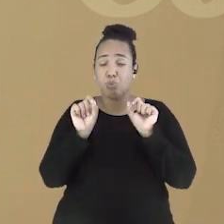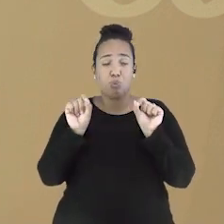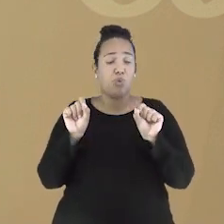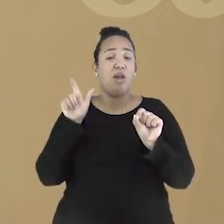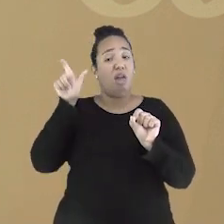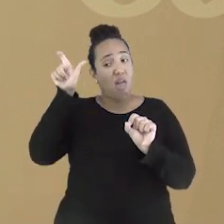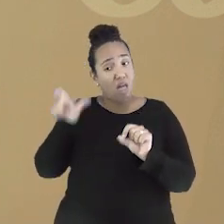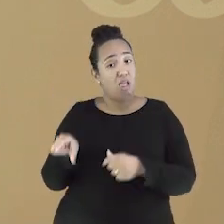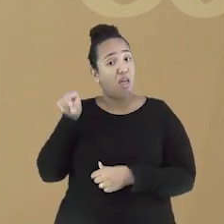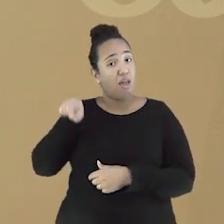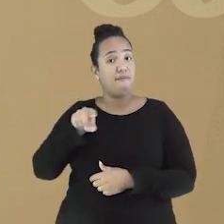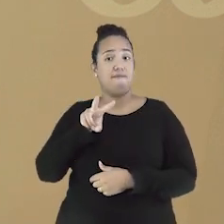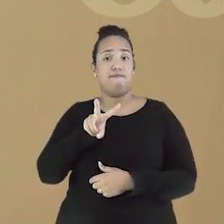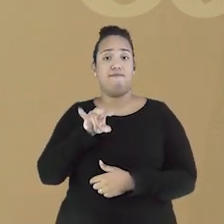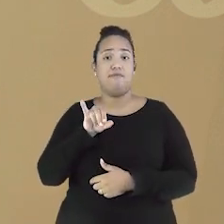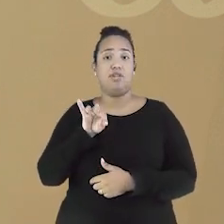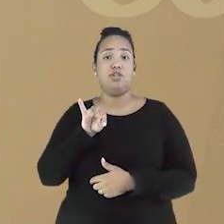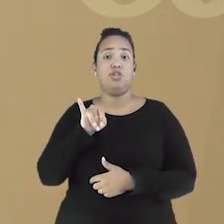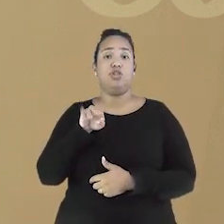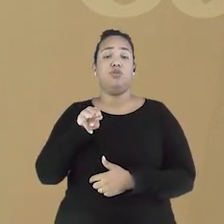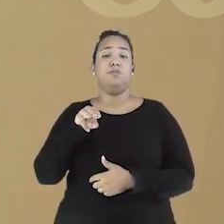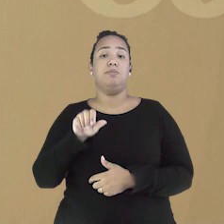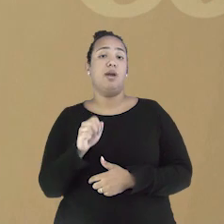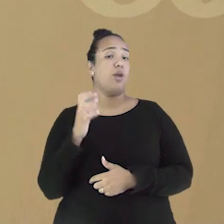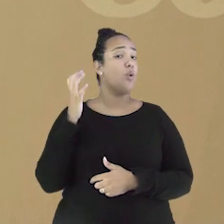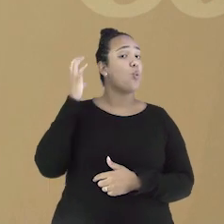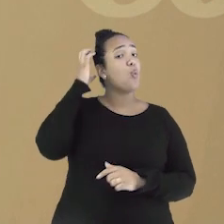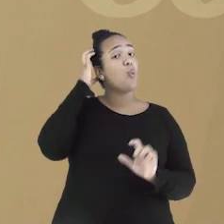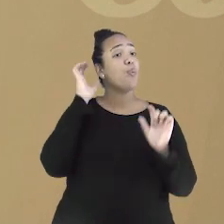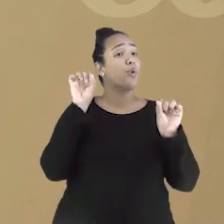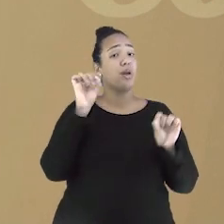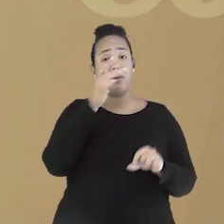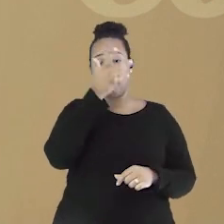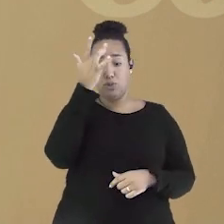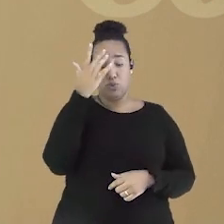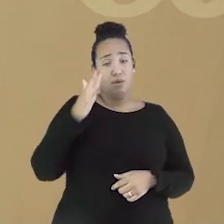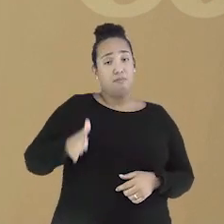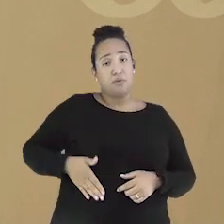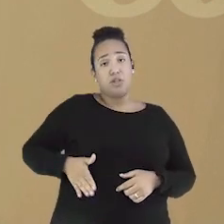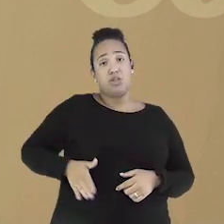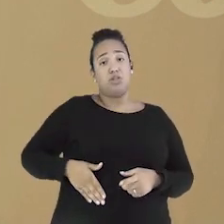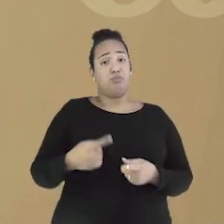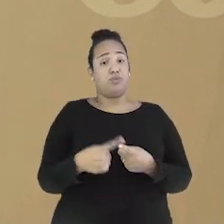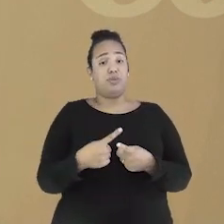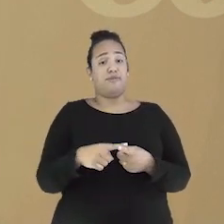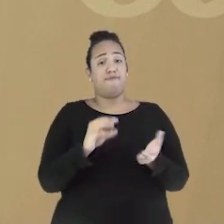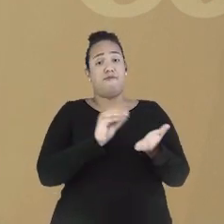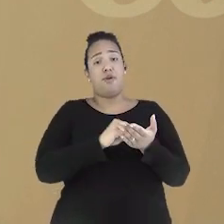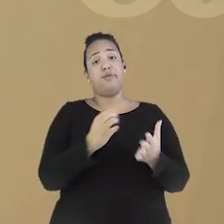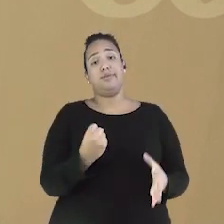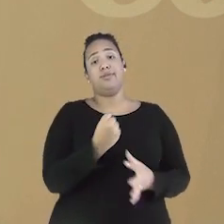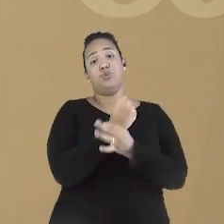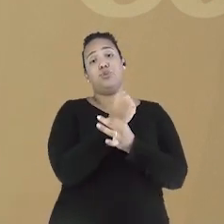autor reforça a culpa de pessoas mal intencionadas e das brechas de segurança em aplicativos.